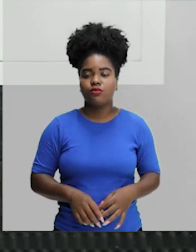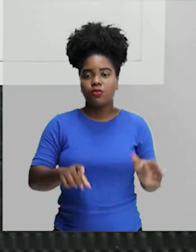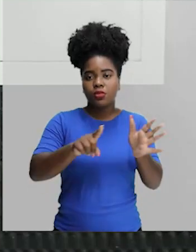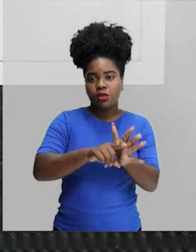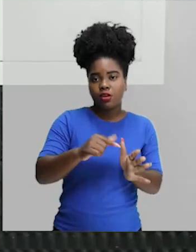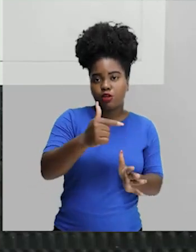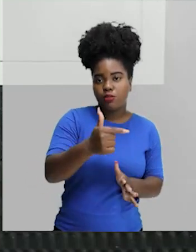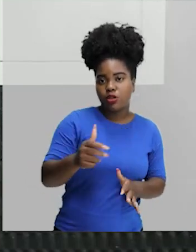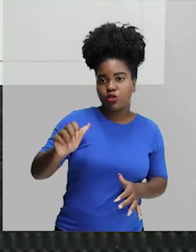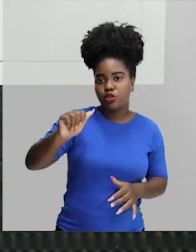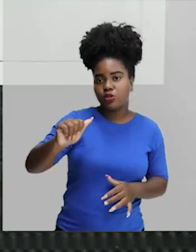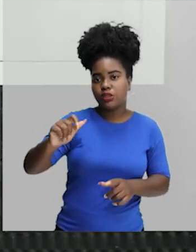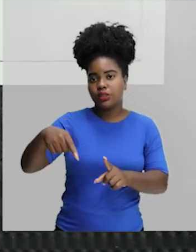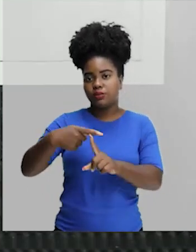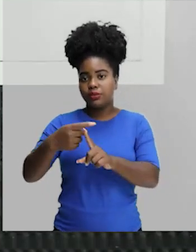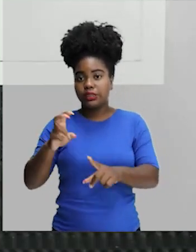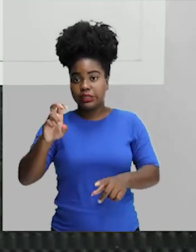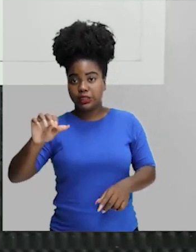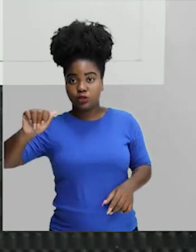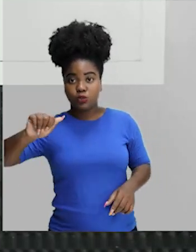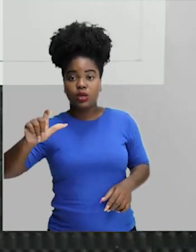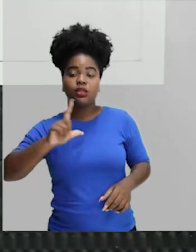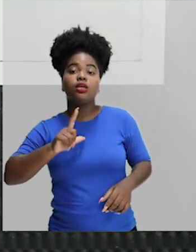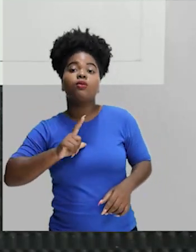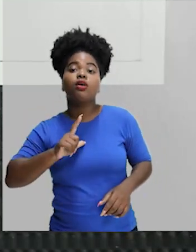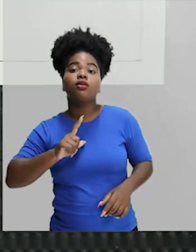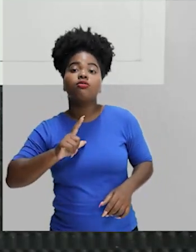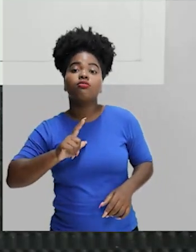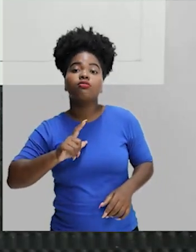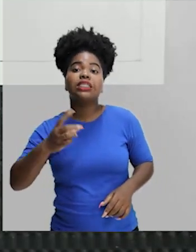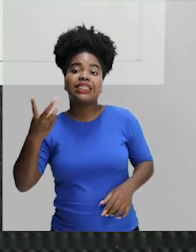Menos 2A mais 5A dá 3A.